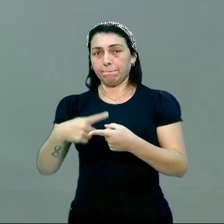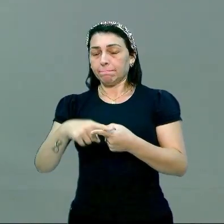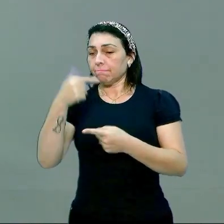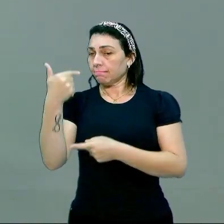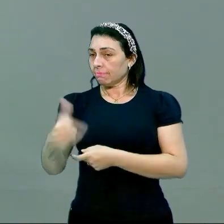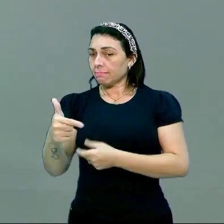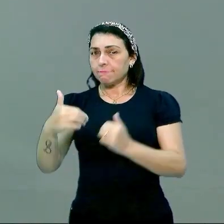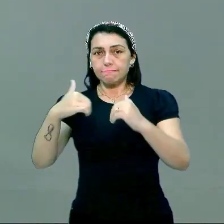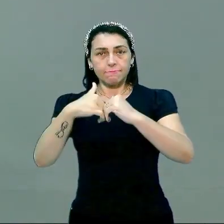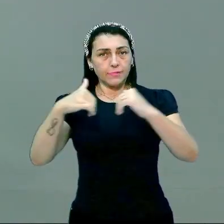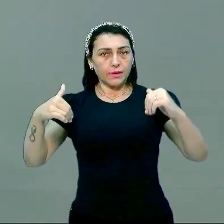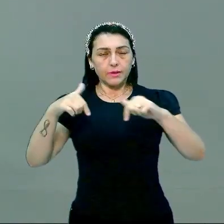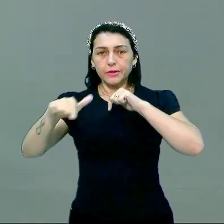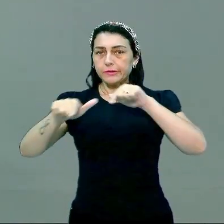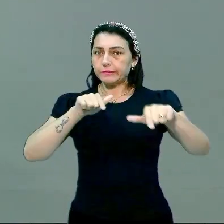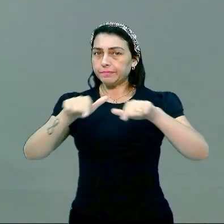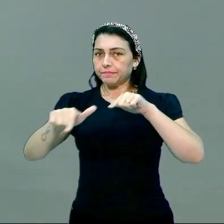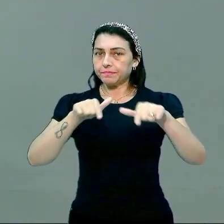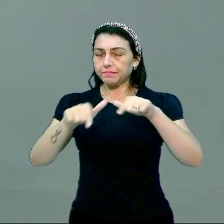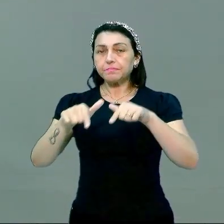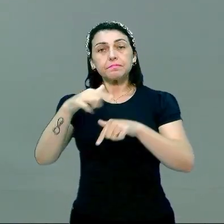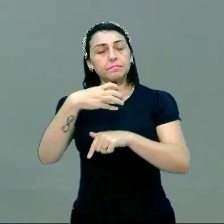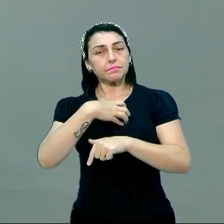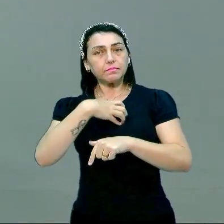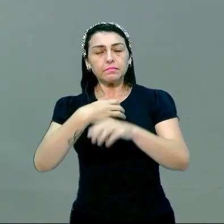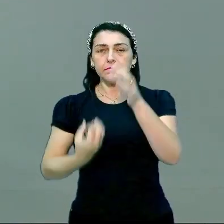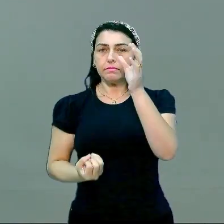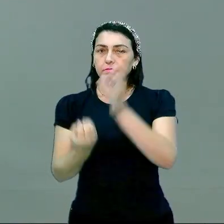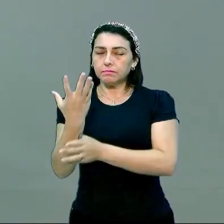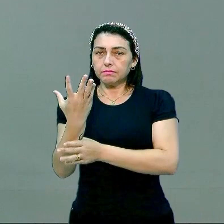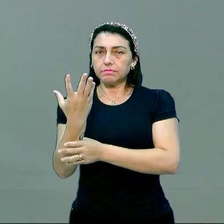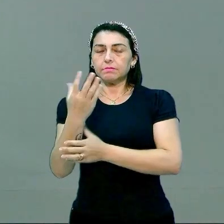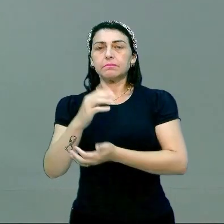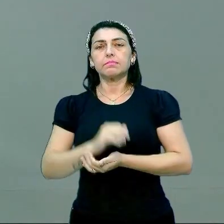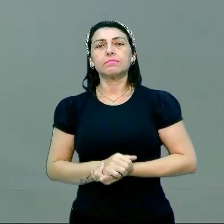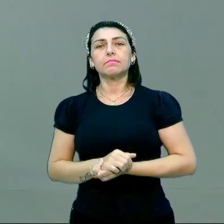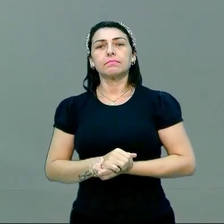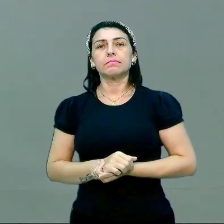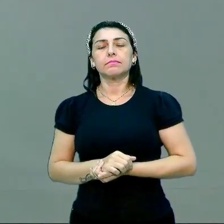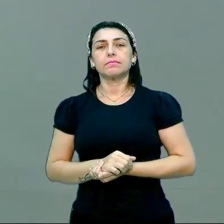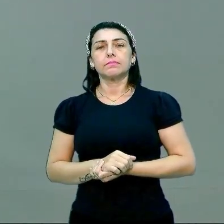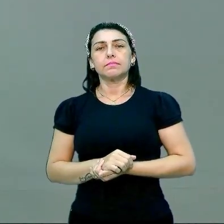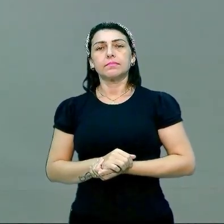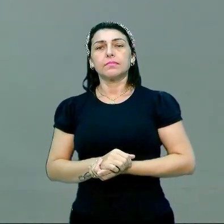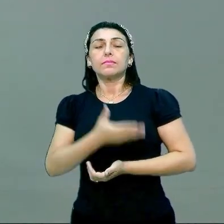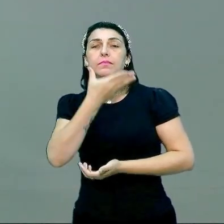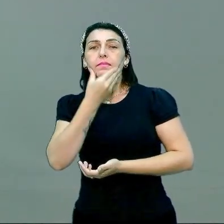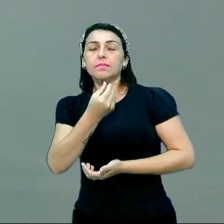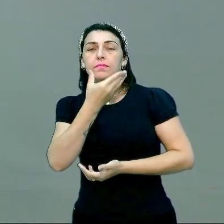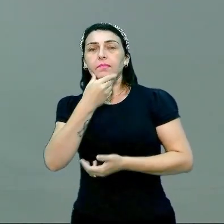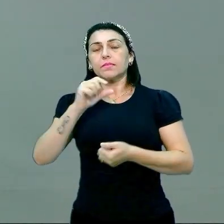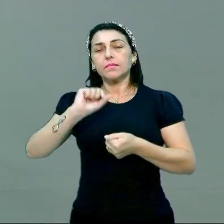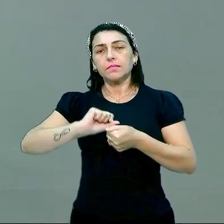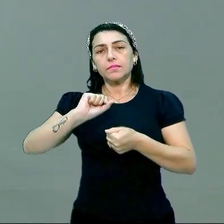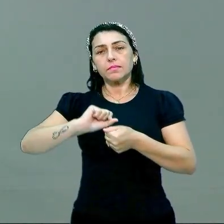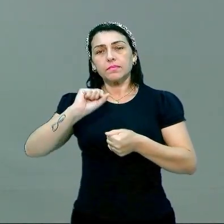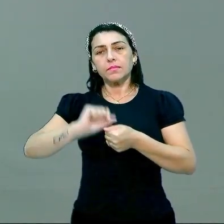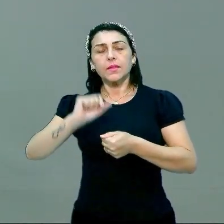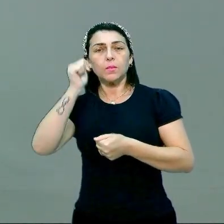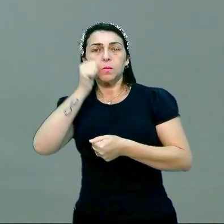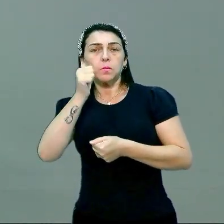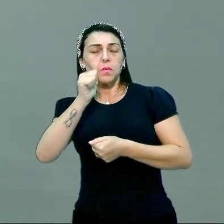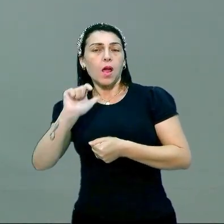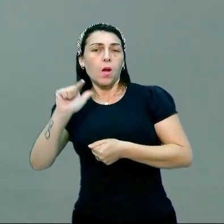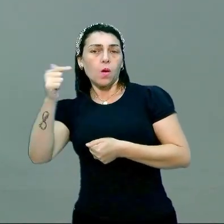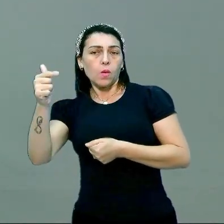não tem uma divisão do trabalho. Esse modo de produção é um modo no qual os homens fazem uma coisa, as mulheres